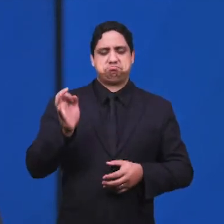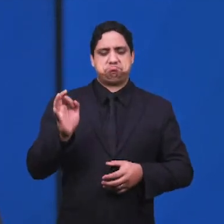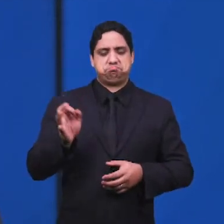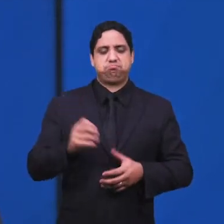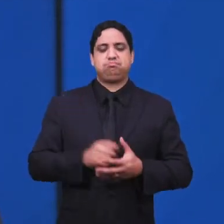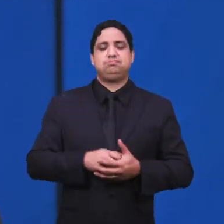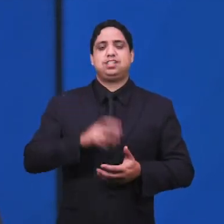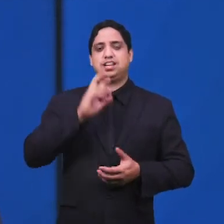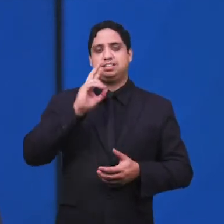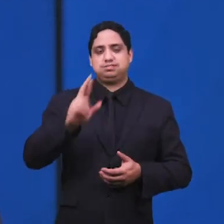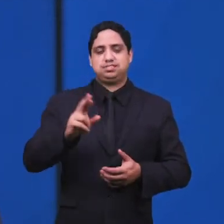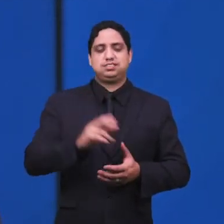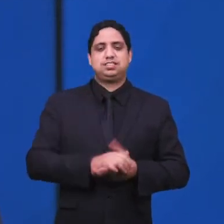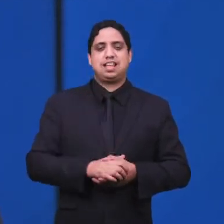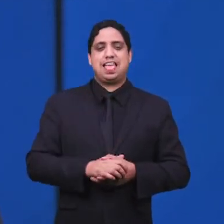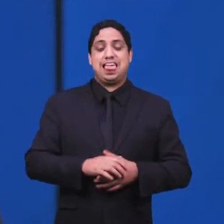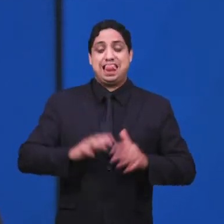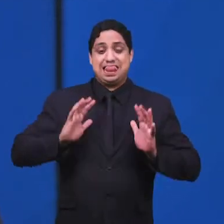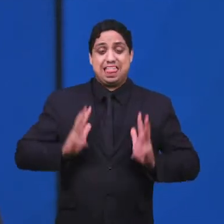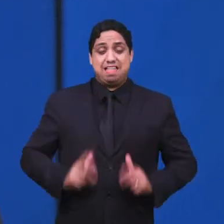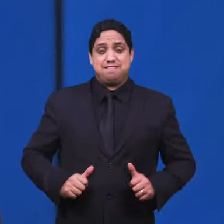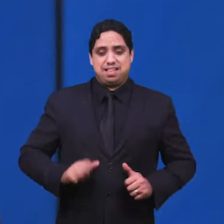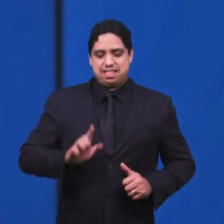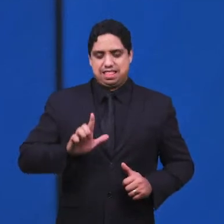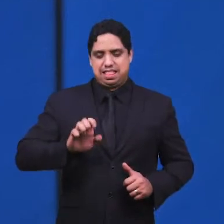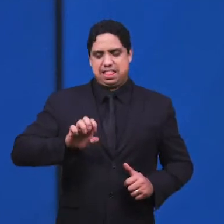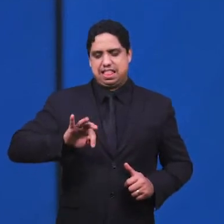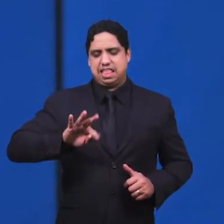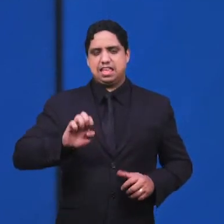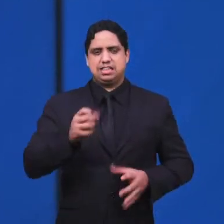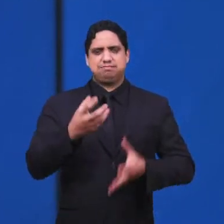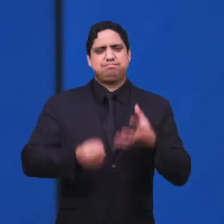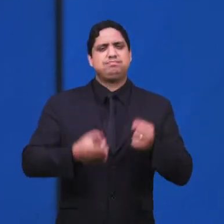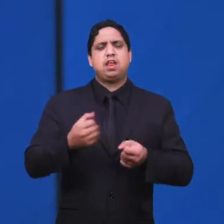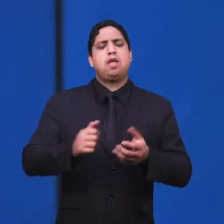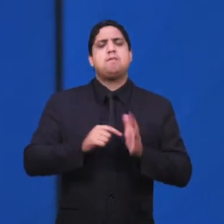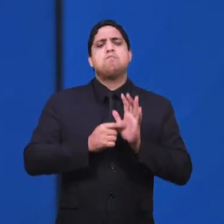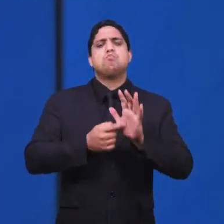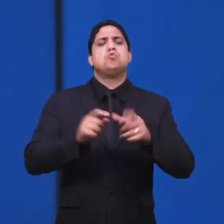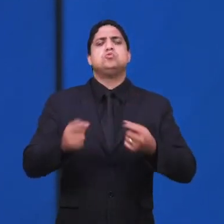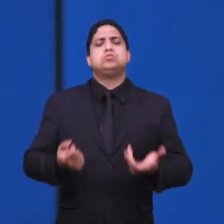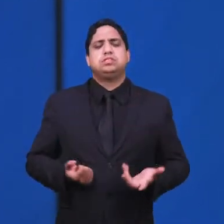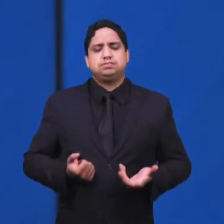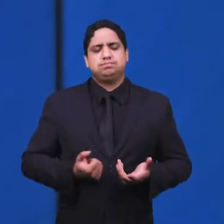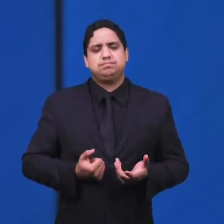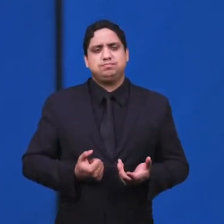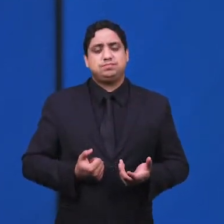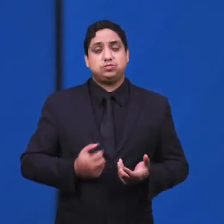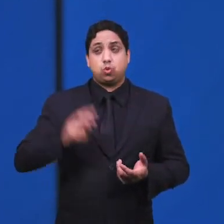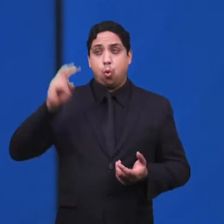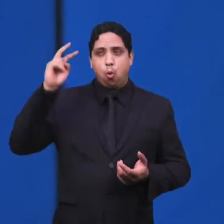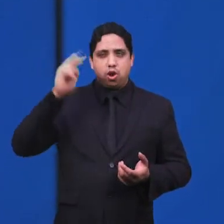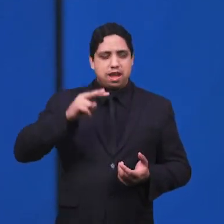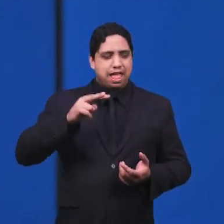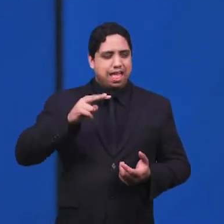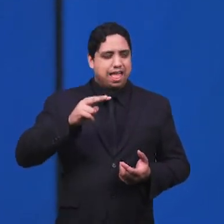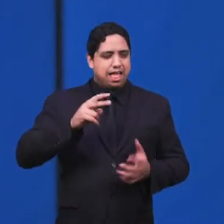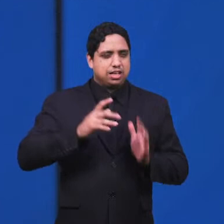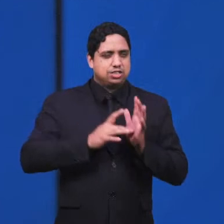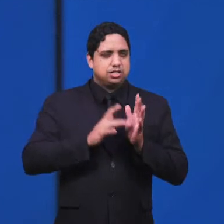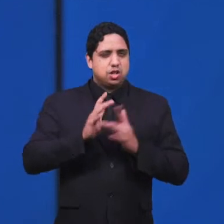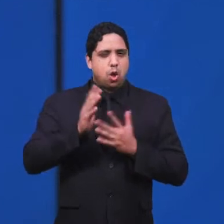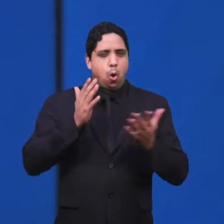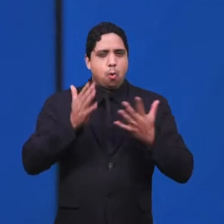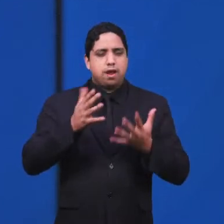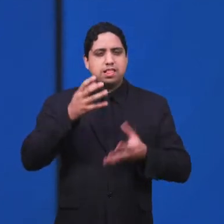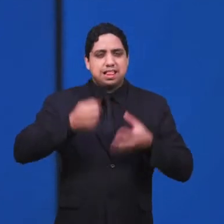a resposta. Lavados em leite, ou seja, está mostrando que o olhar do Senhor, ele nos traz o alimento como o leite. O leite